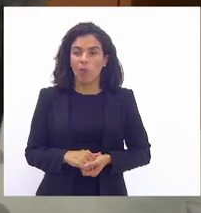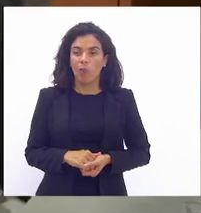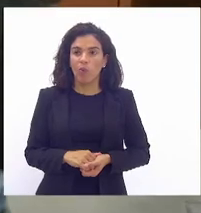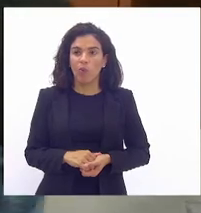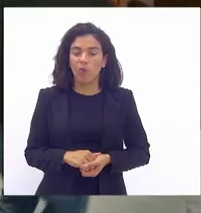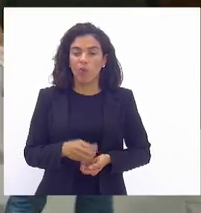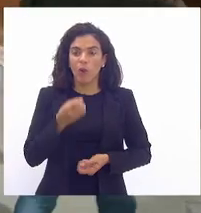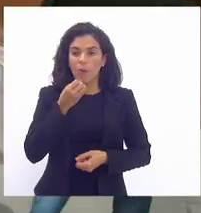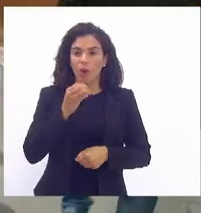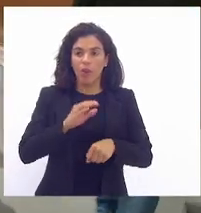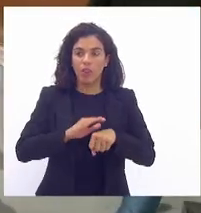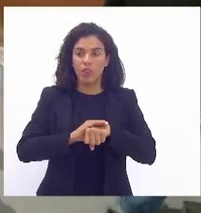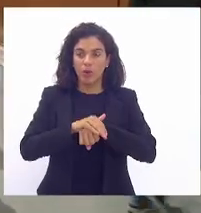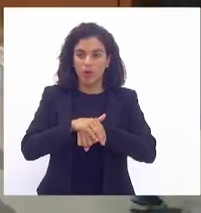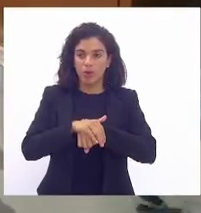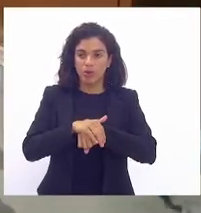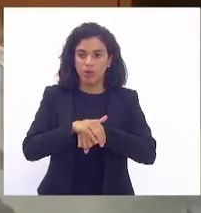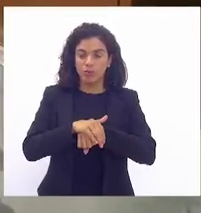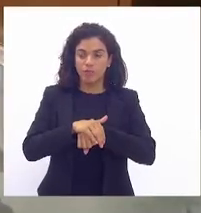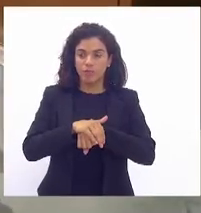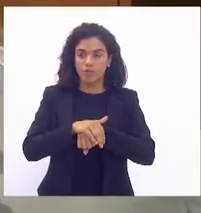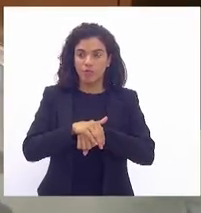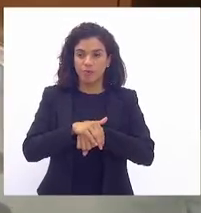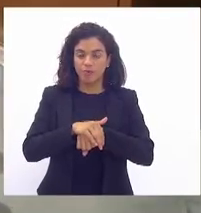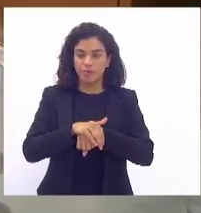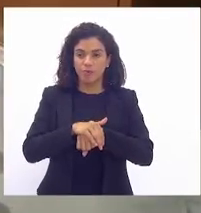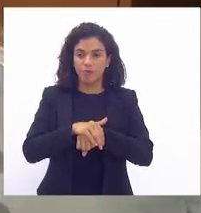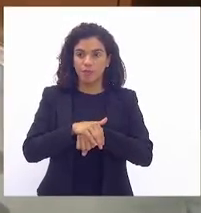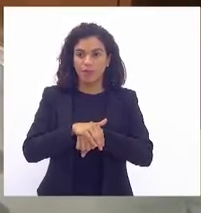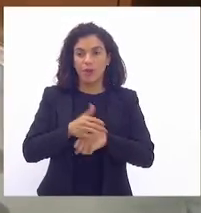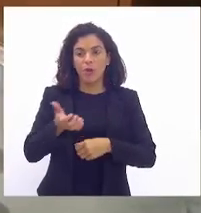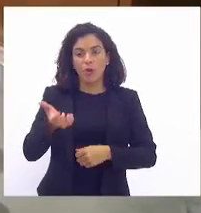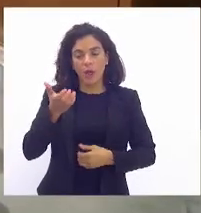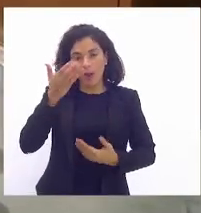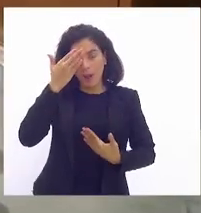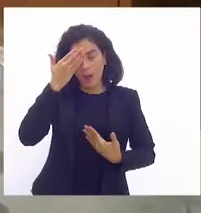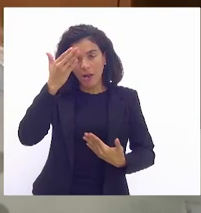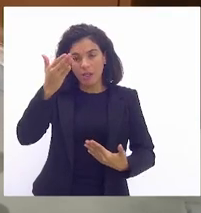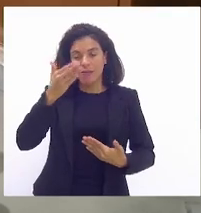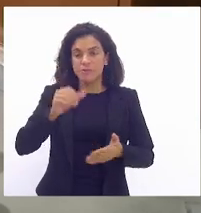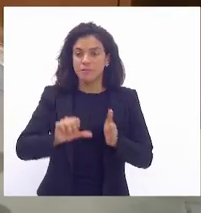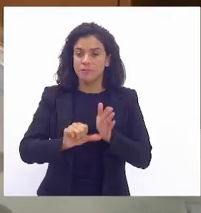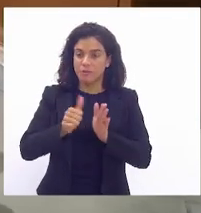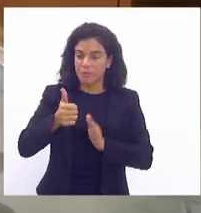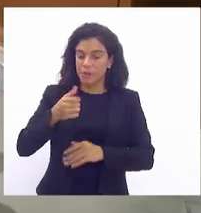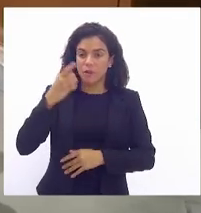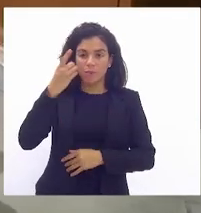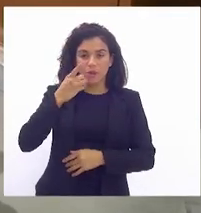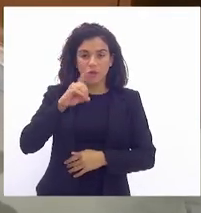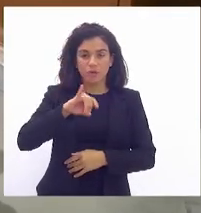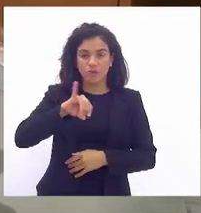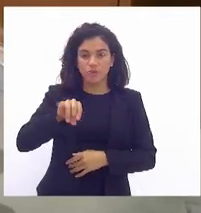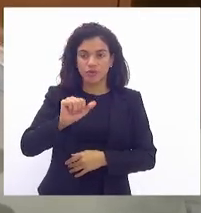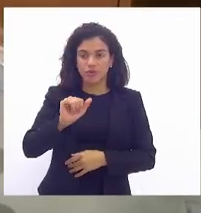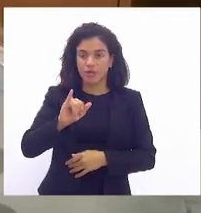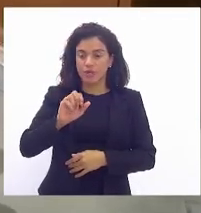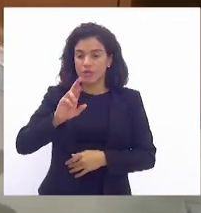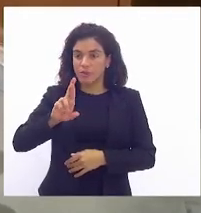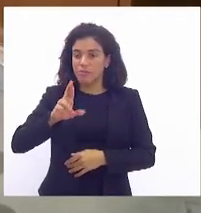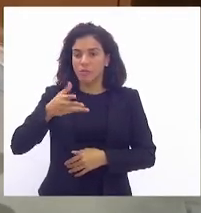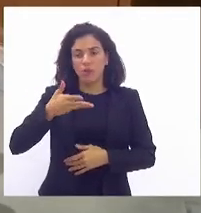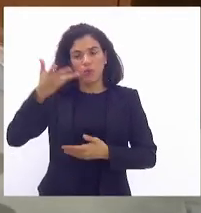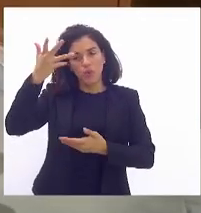Boa noite, estão me ouvindo? Oh, beleza. Queria agradecer primeiramente ao deputado Jair pelo convite por estar